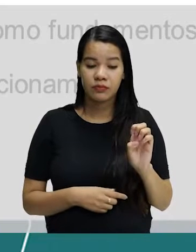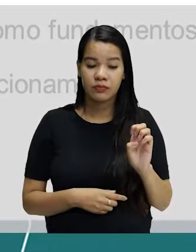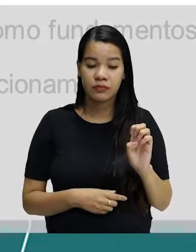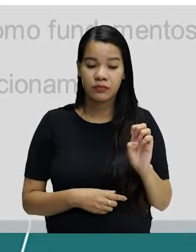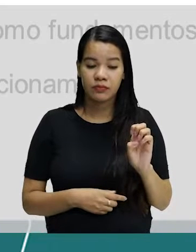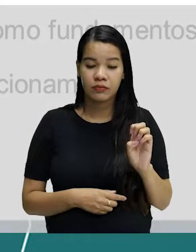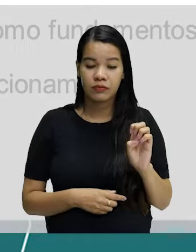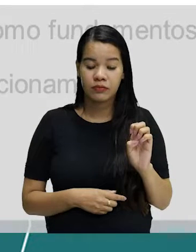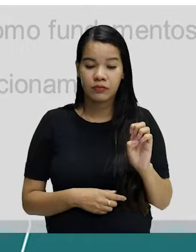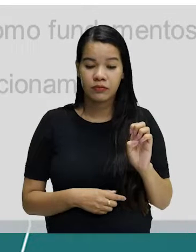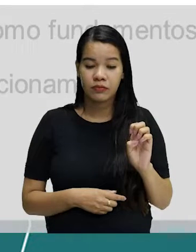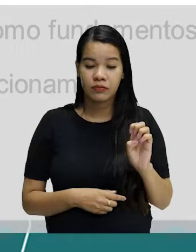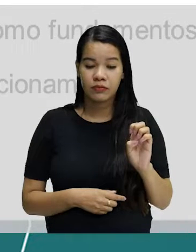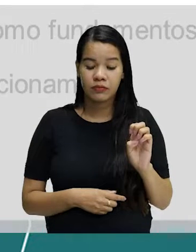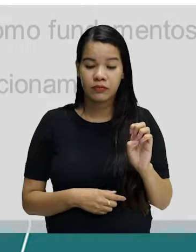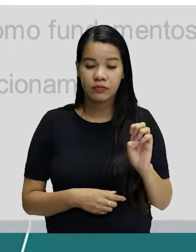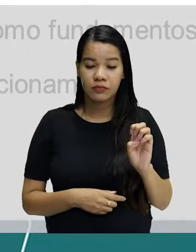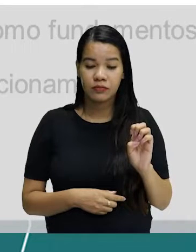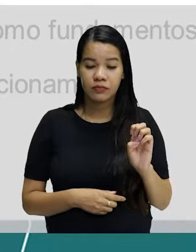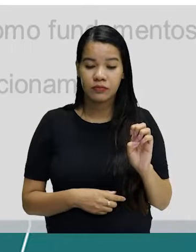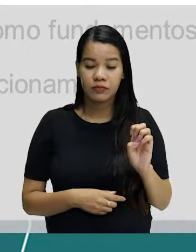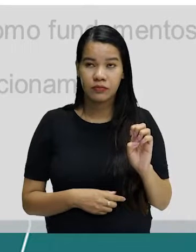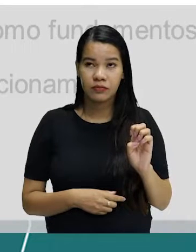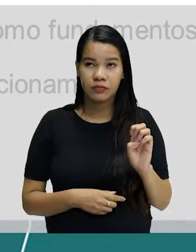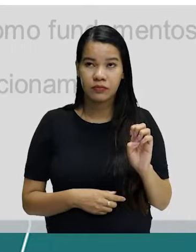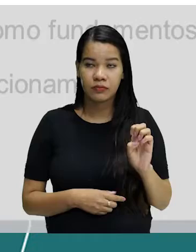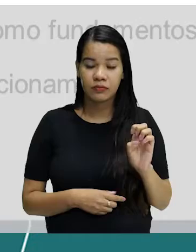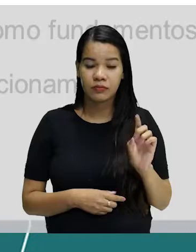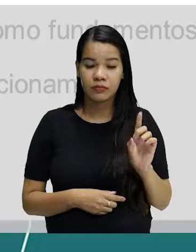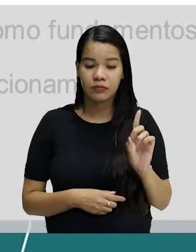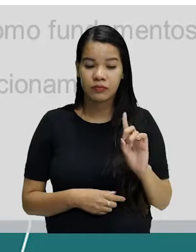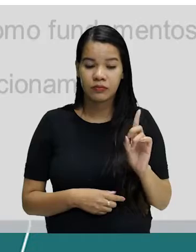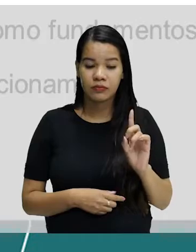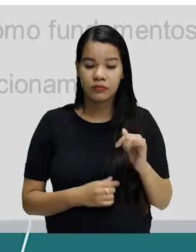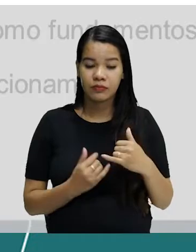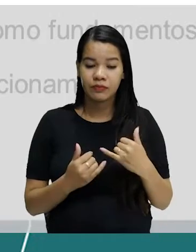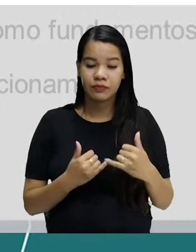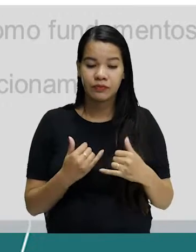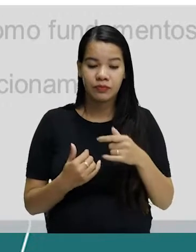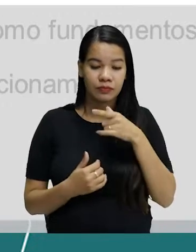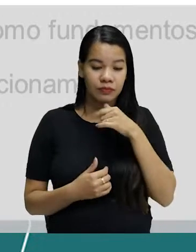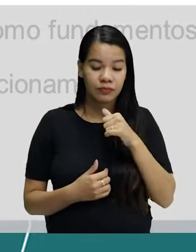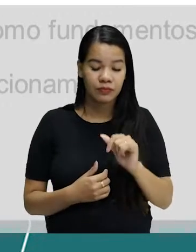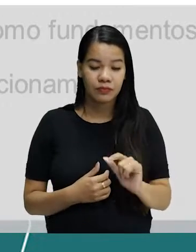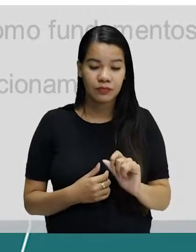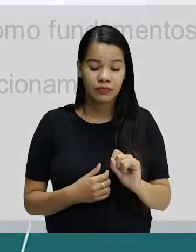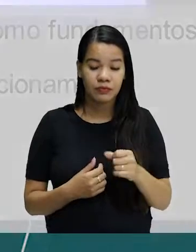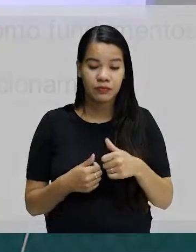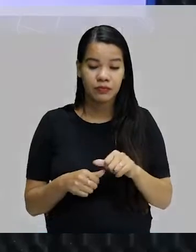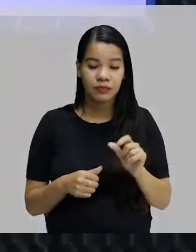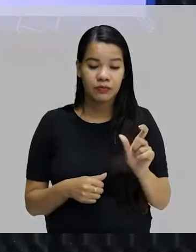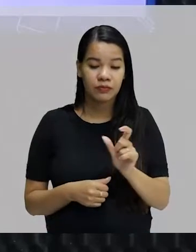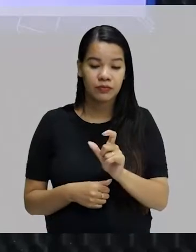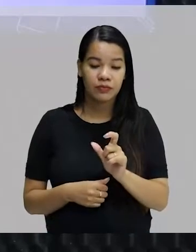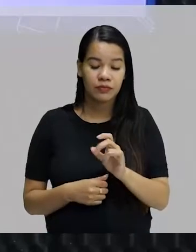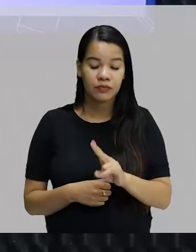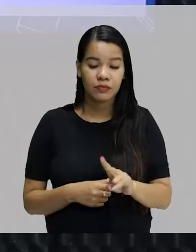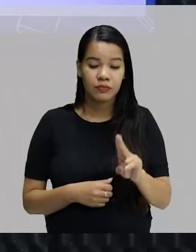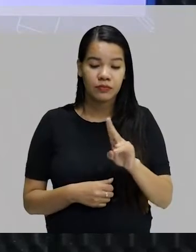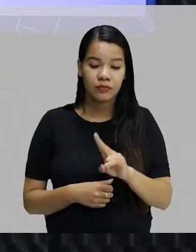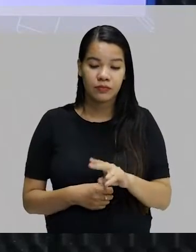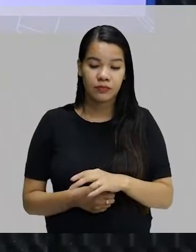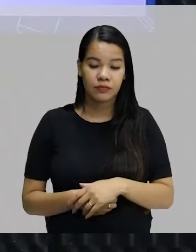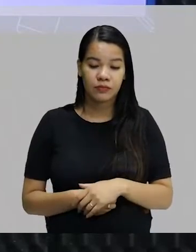são as linguagens privadas que se relacionam. Não é isso, os jogos de linguagem eles estão naquela categoria do uso,